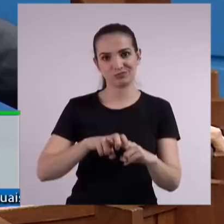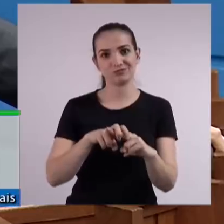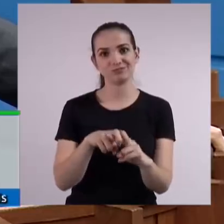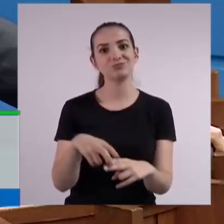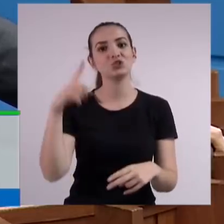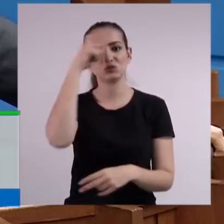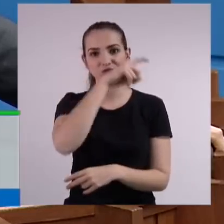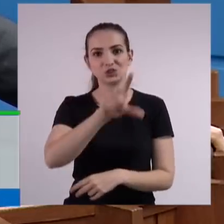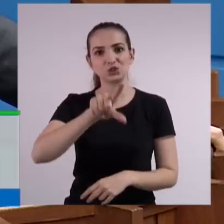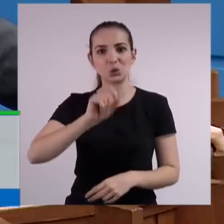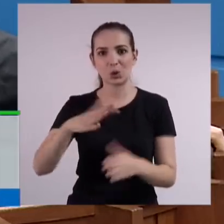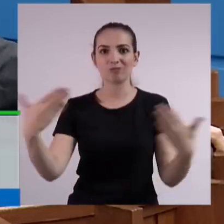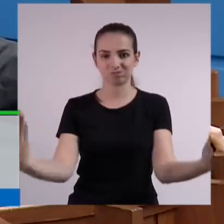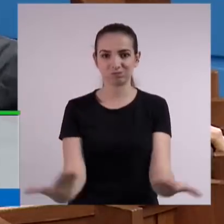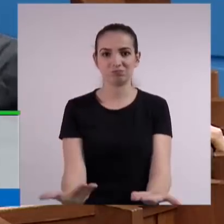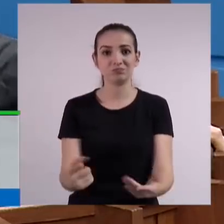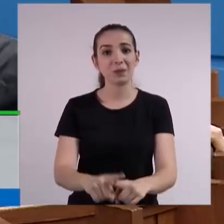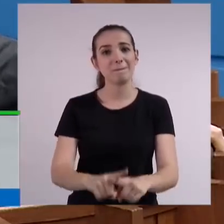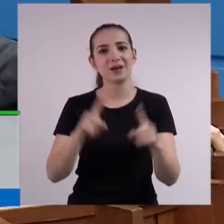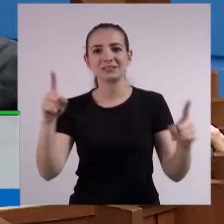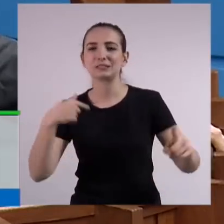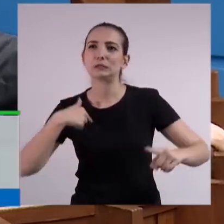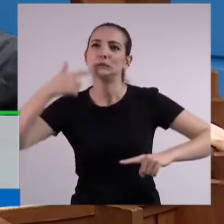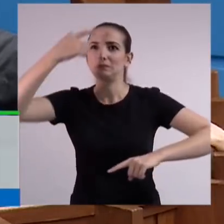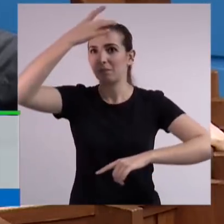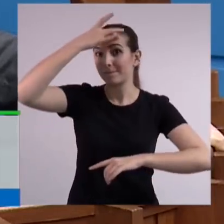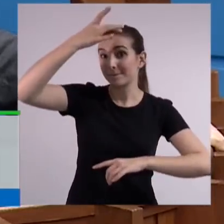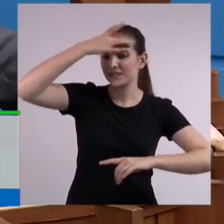essa. Mas avaliei